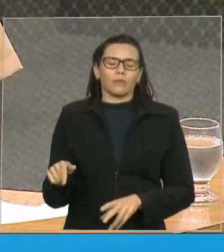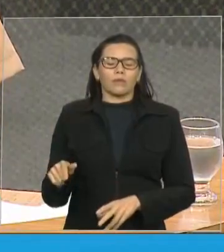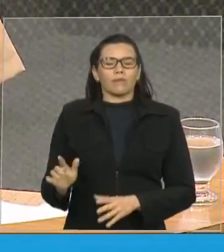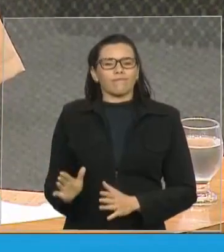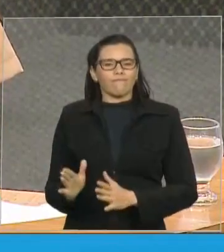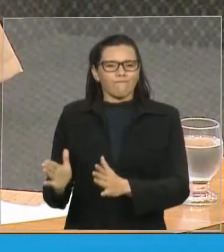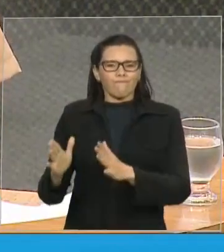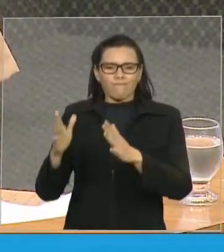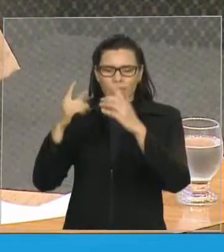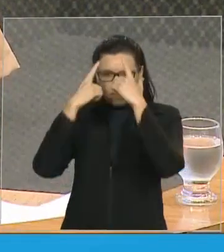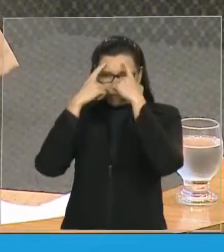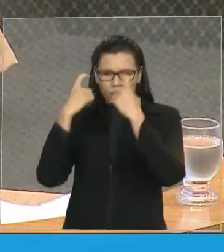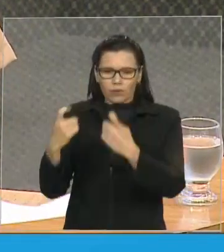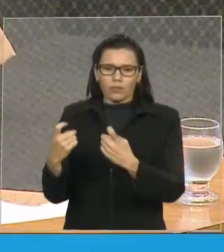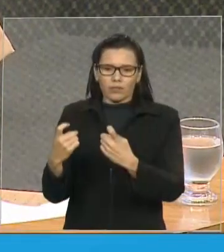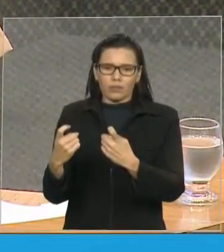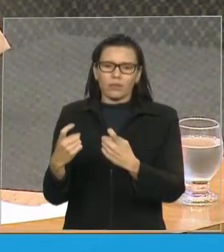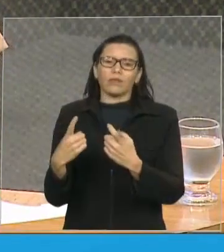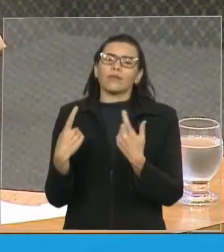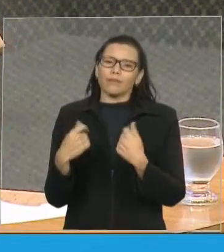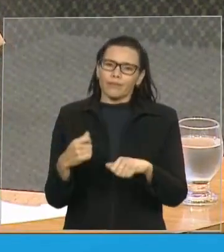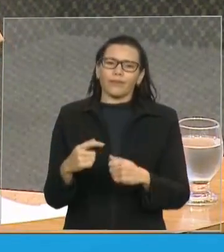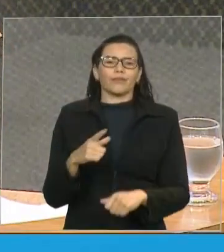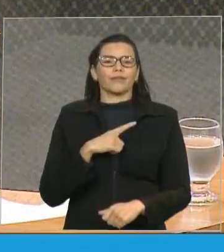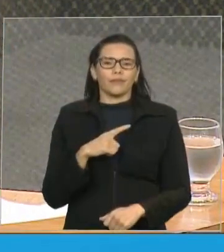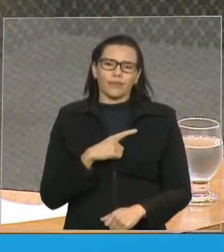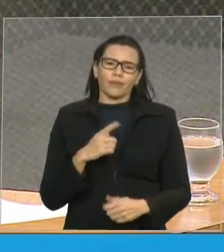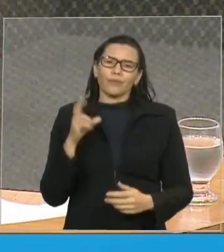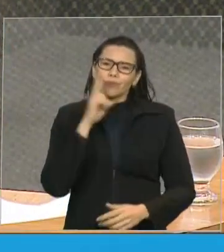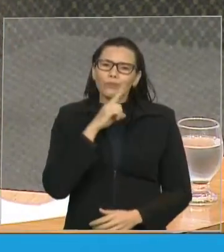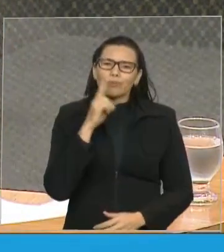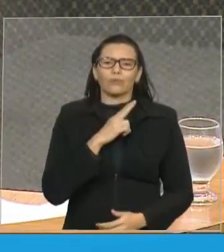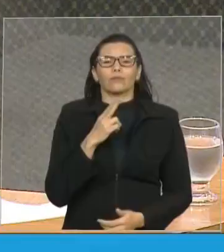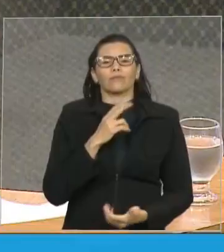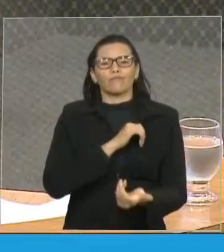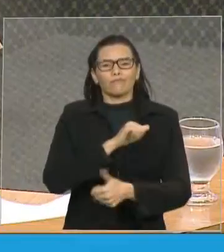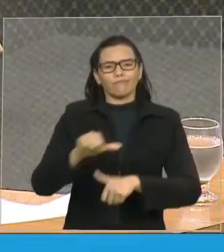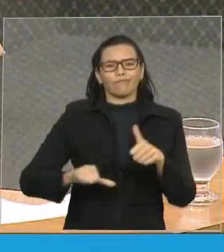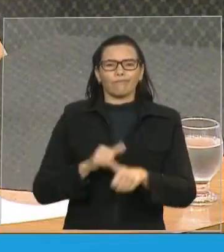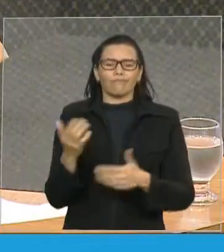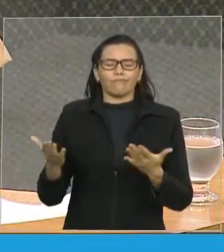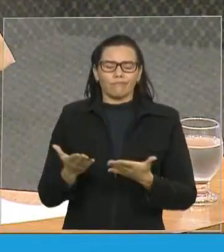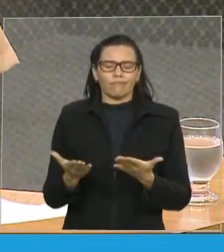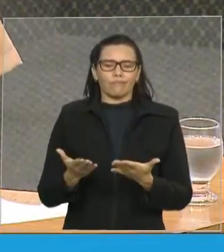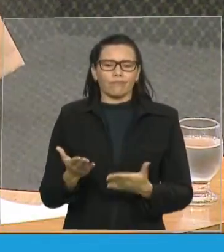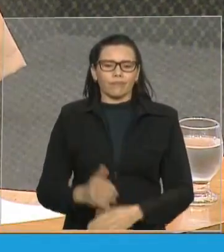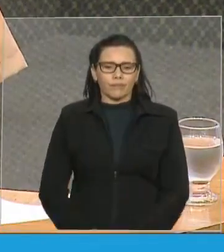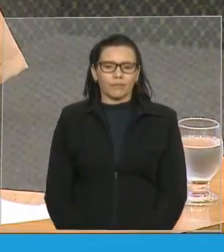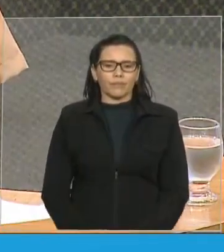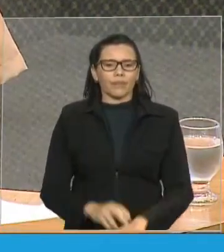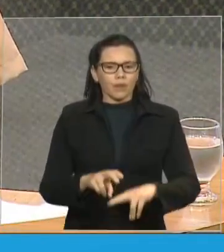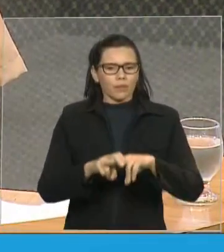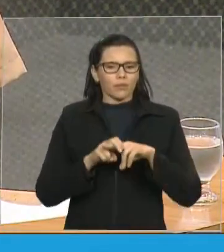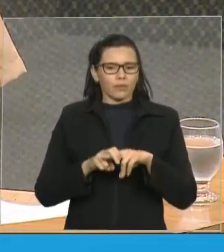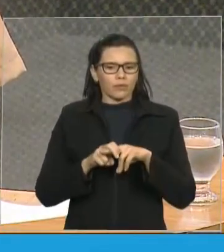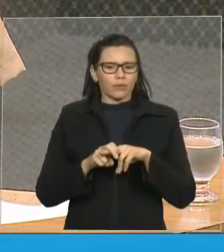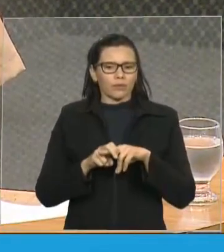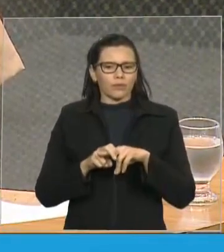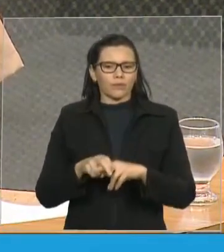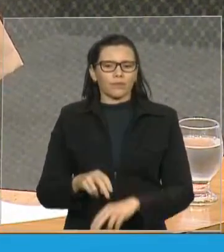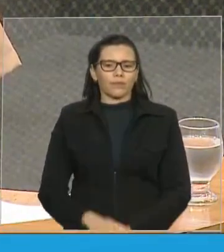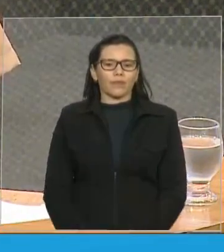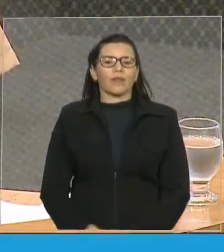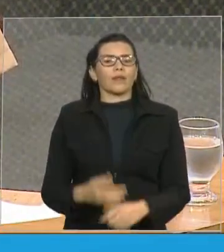caráter dramático de urgência. É, portanto, essencial a busca das causas que originam a